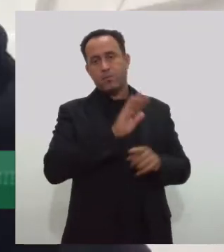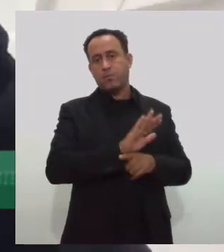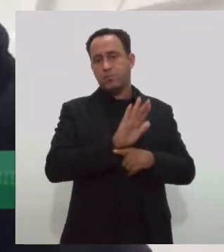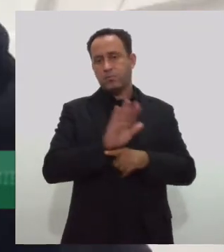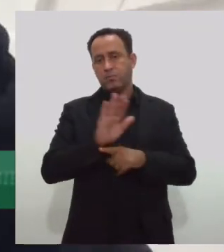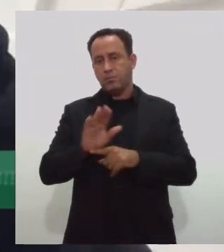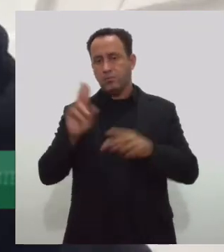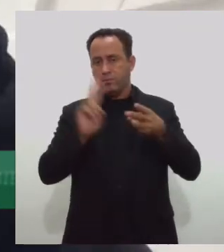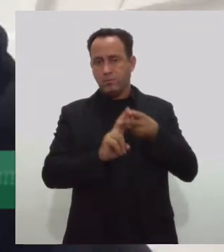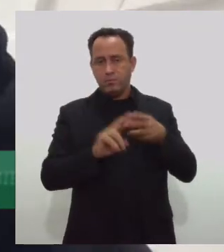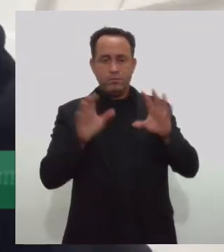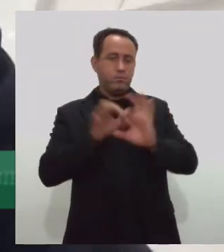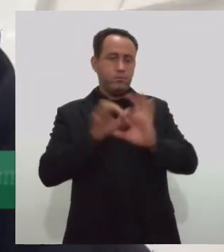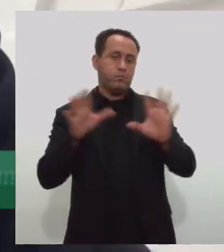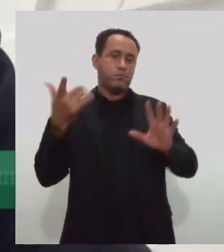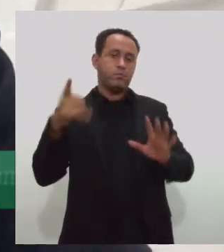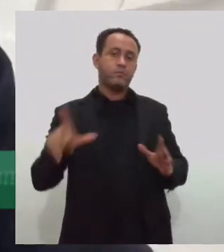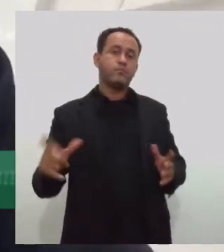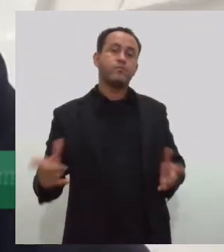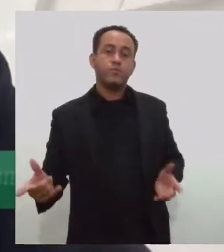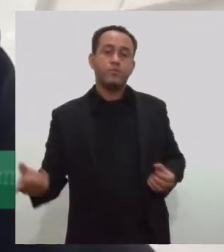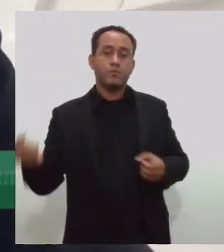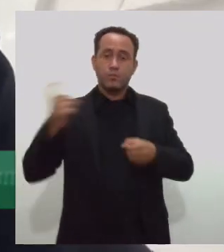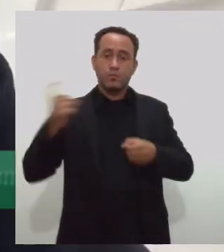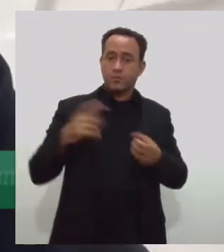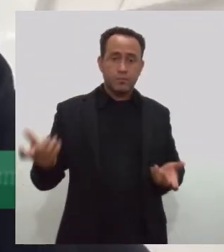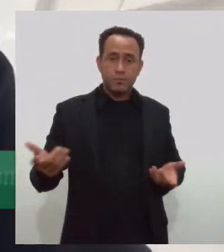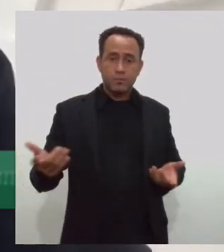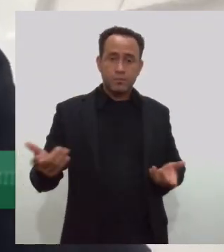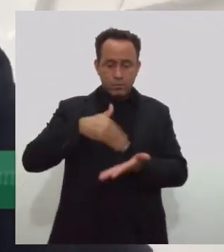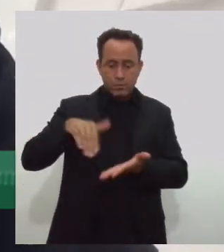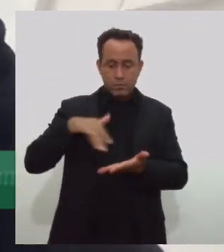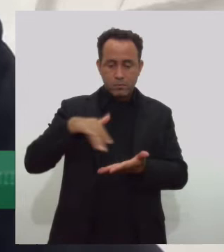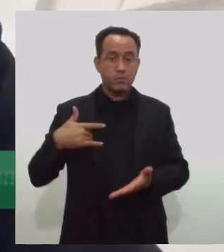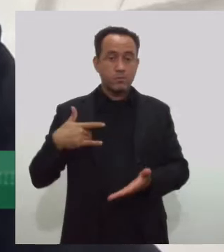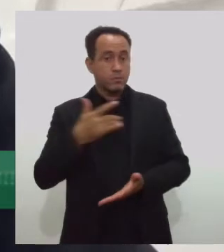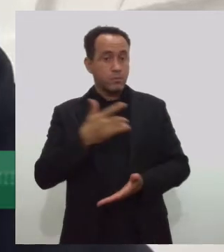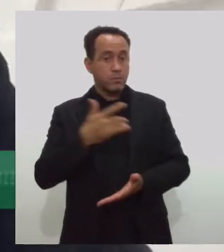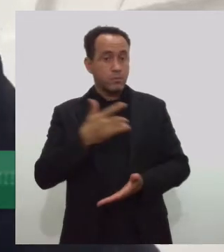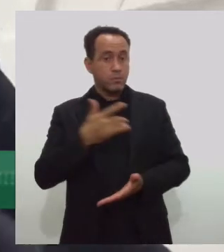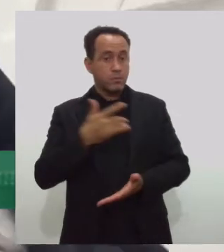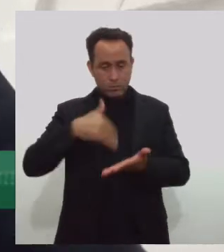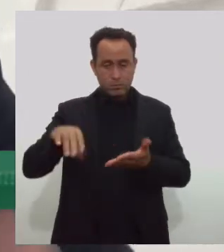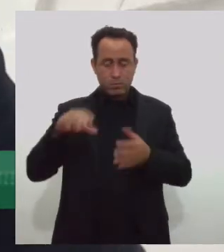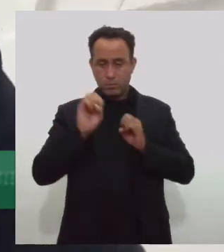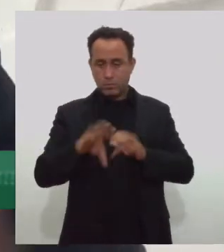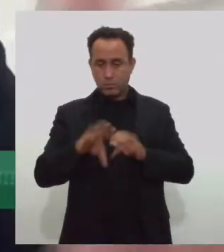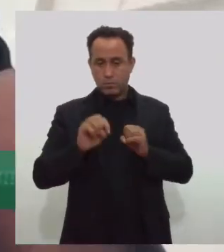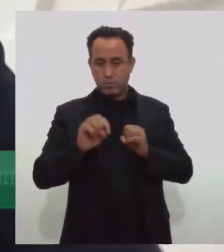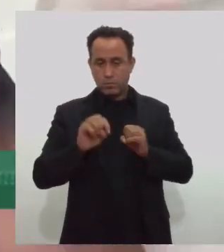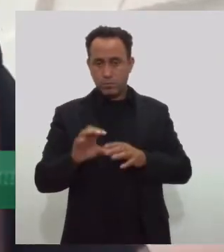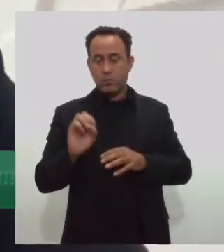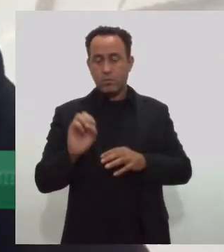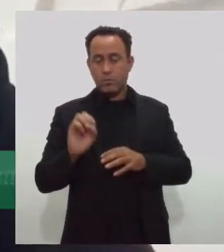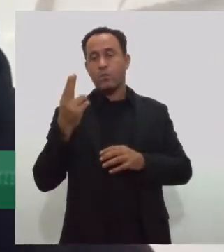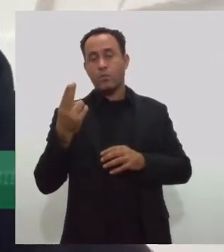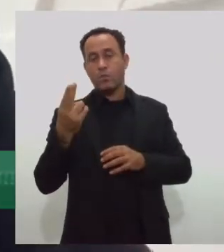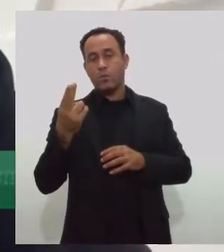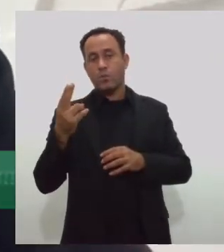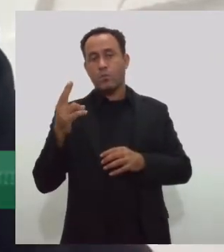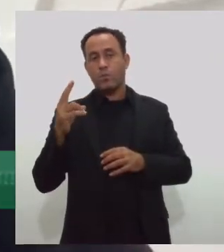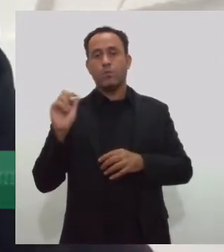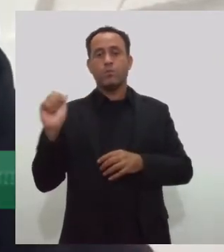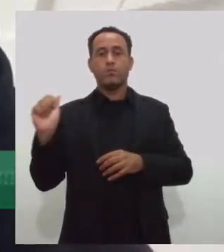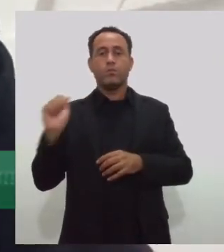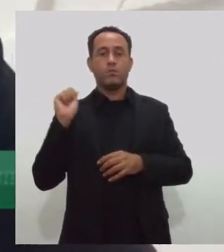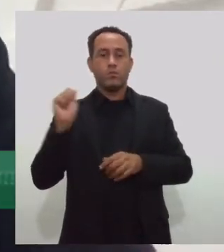depois estaria ele já na condição de um secretário de saúde, de um secretário de educação, ou de um agente público ligado